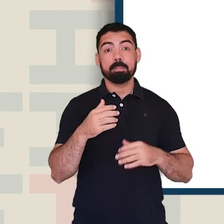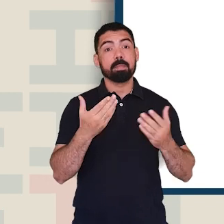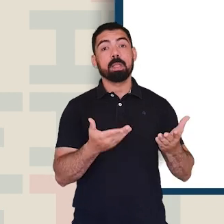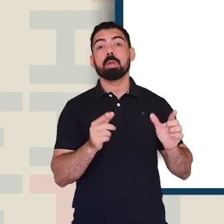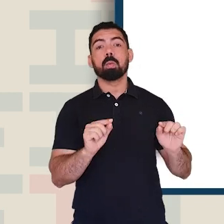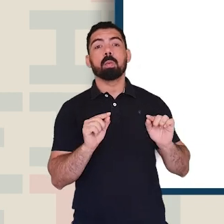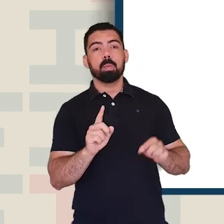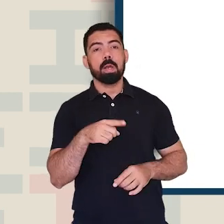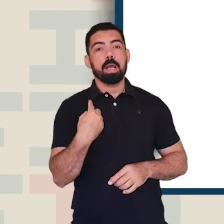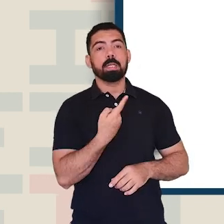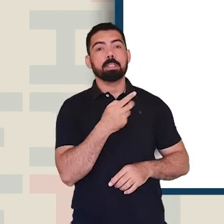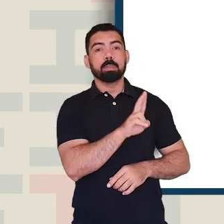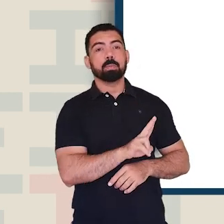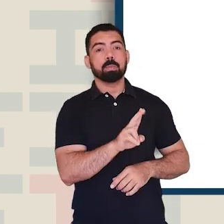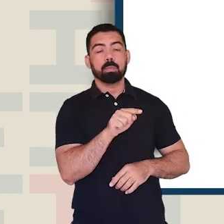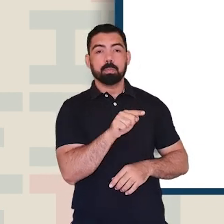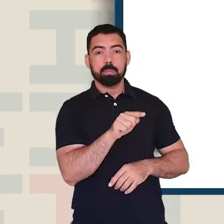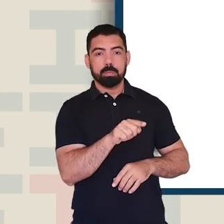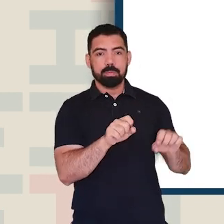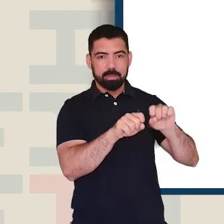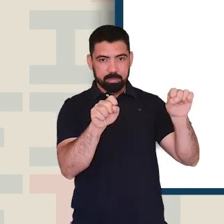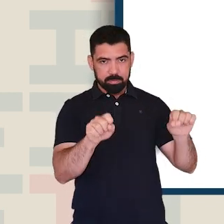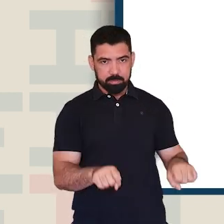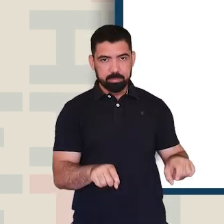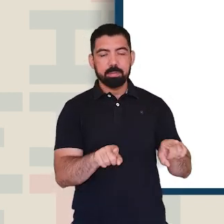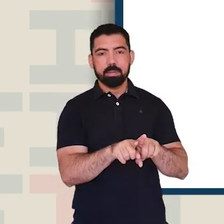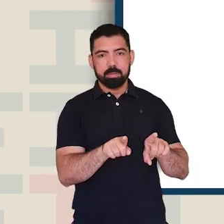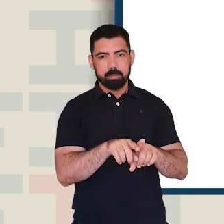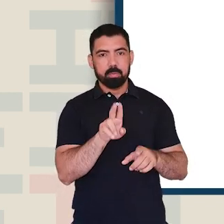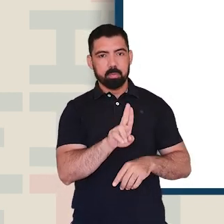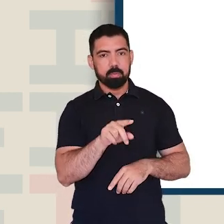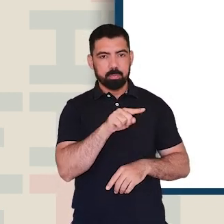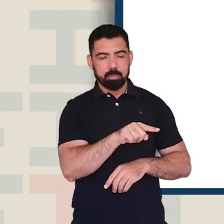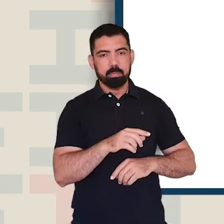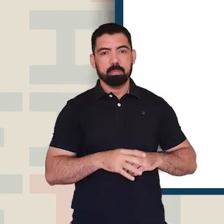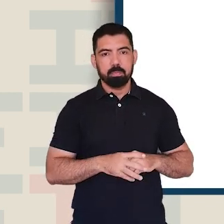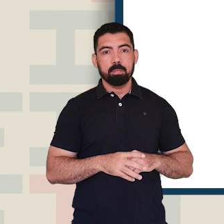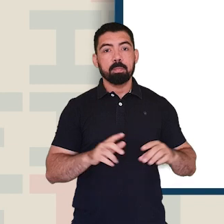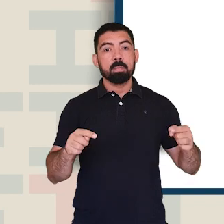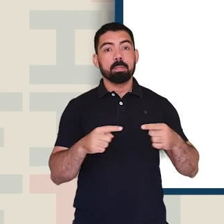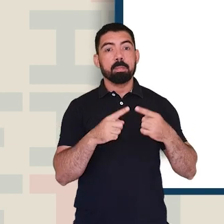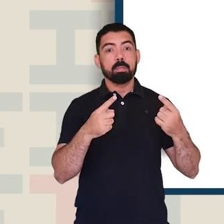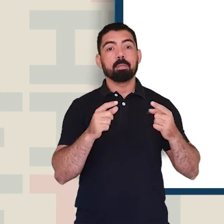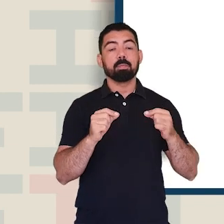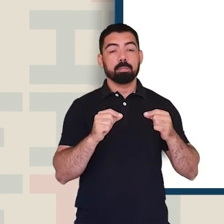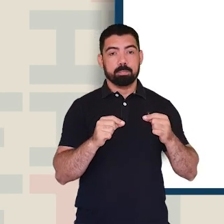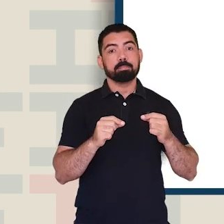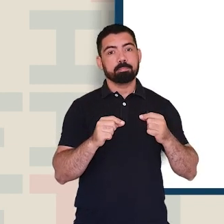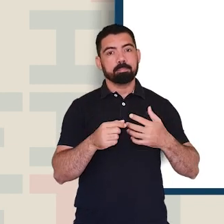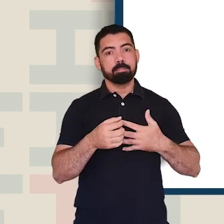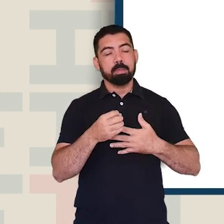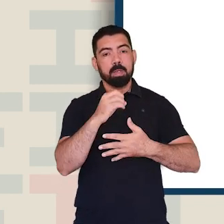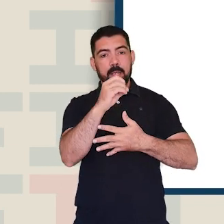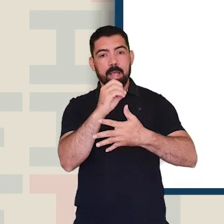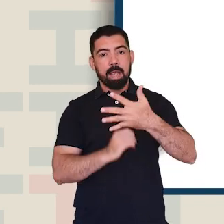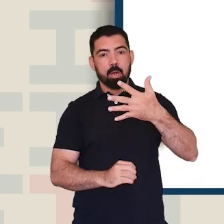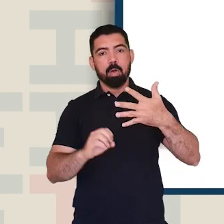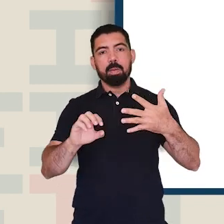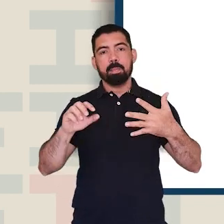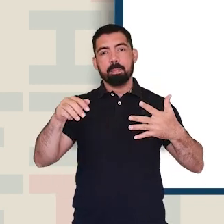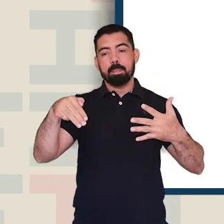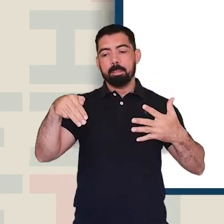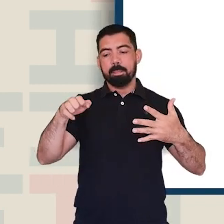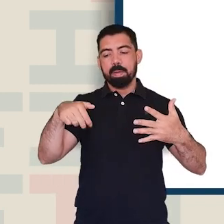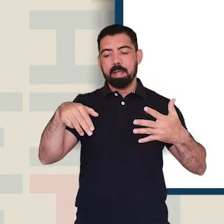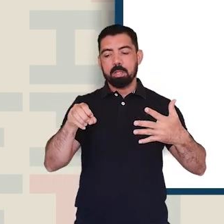também, a gente usa esse sistema também para os acordes menores, né? Vamos lá mostrar